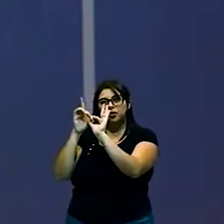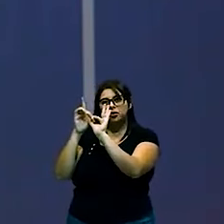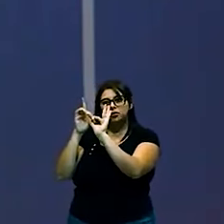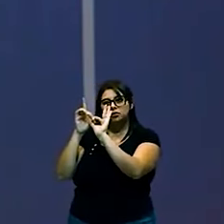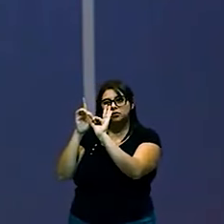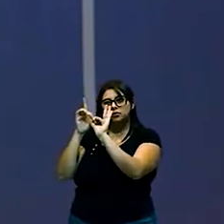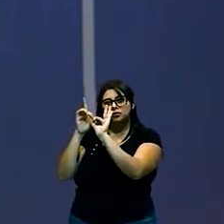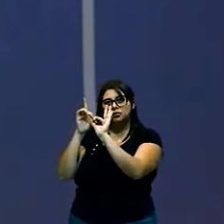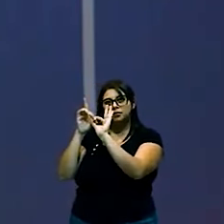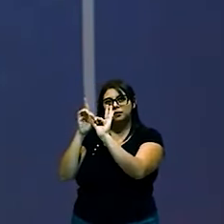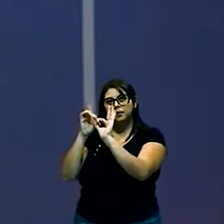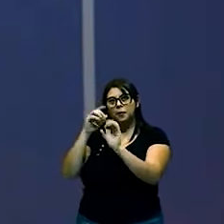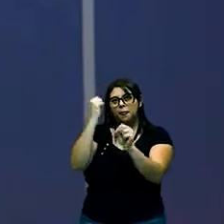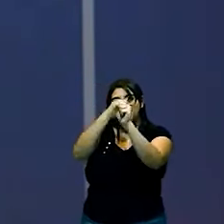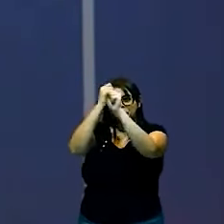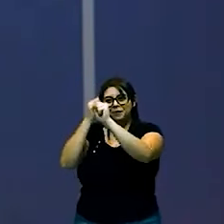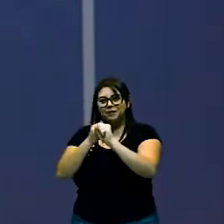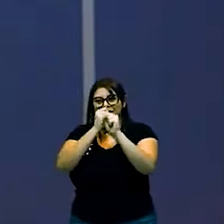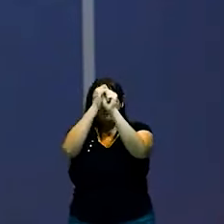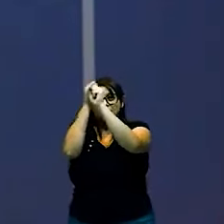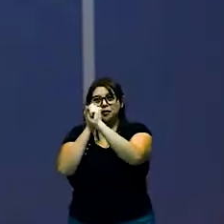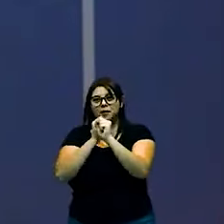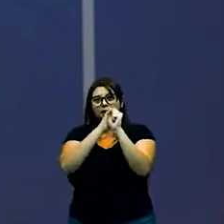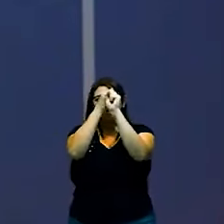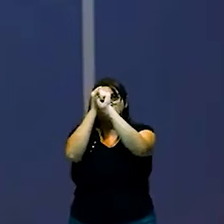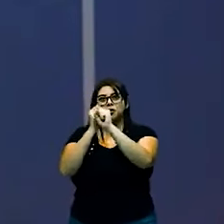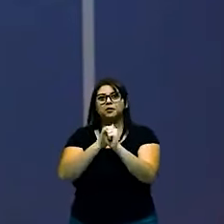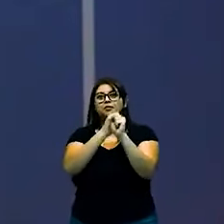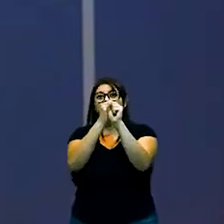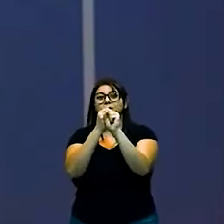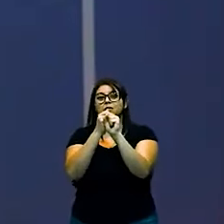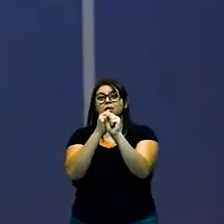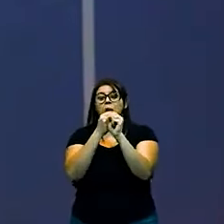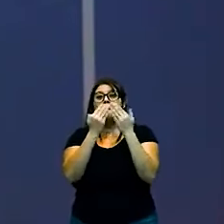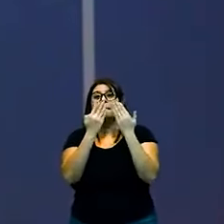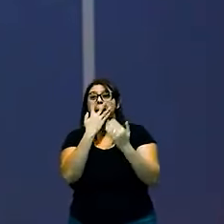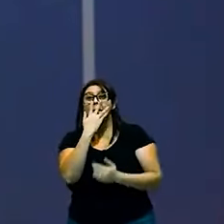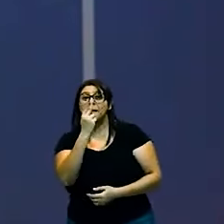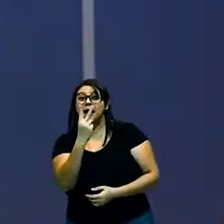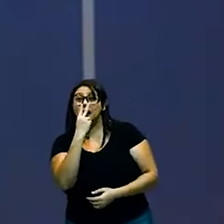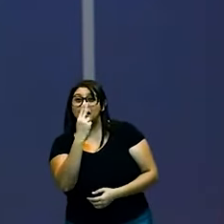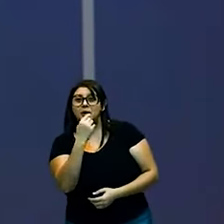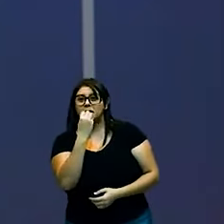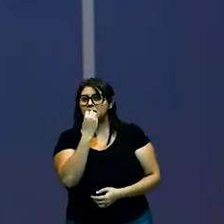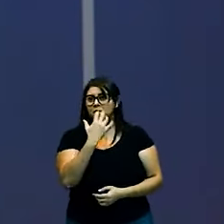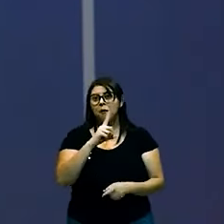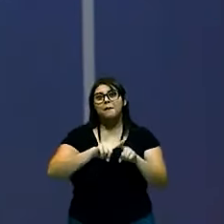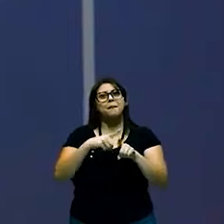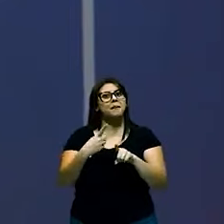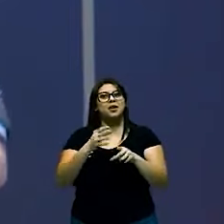que nenhuma das nossas obras, por mais justa que possa parecer, elas podem nos justificar. O segundo